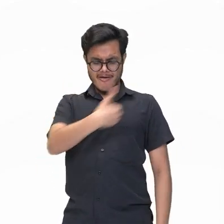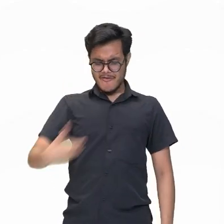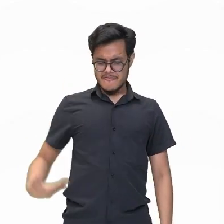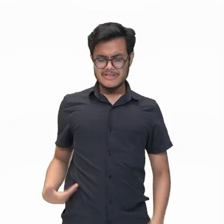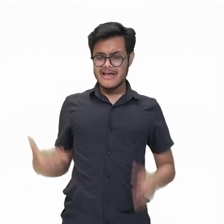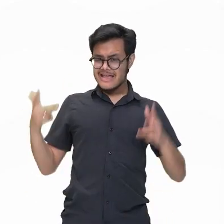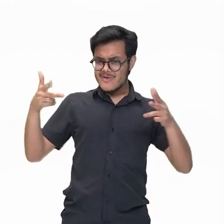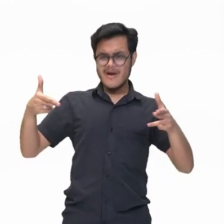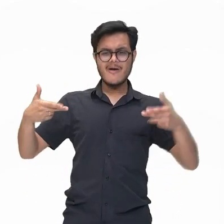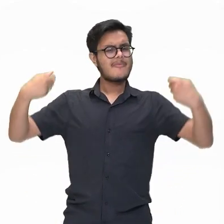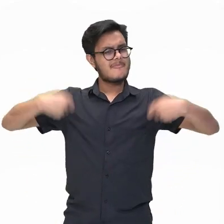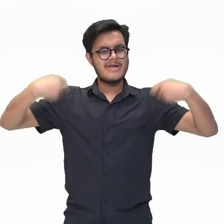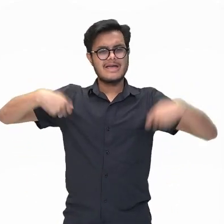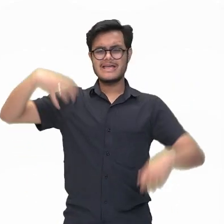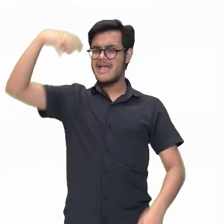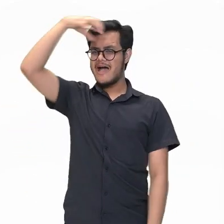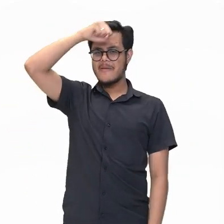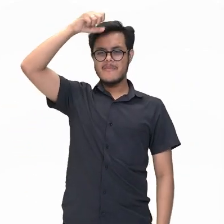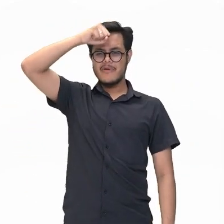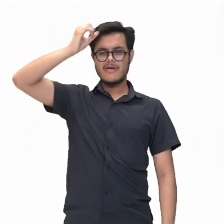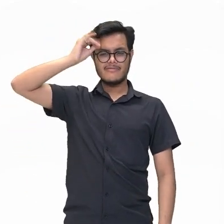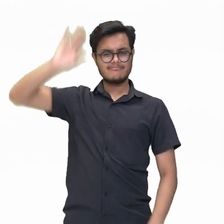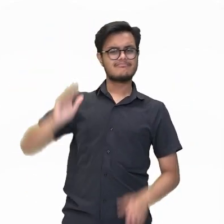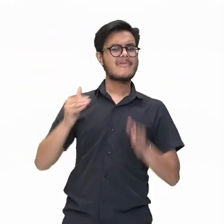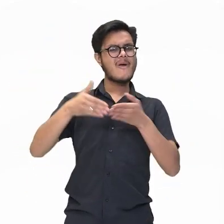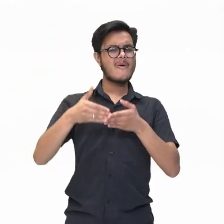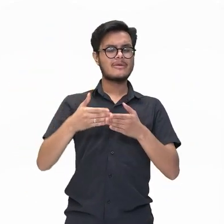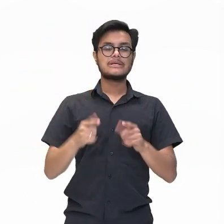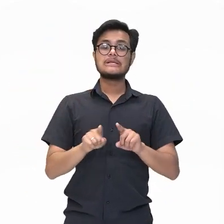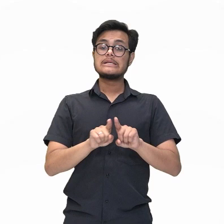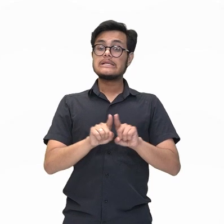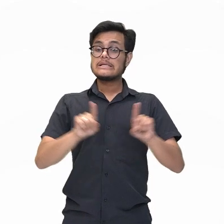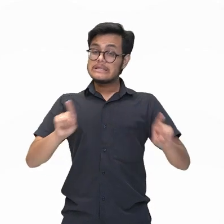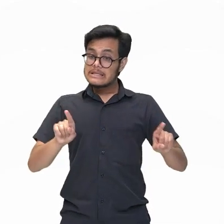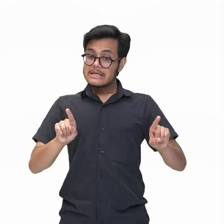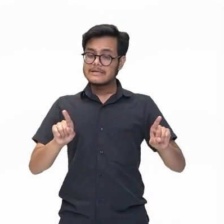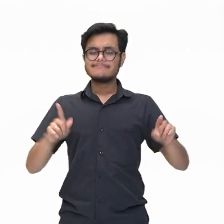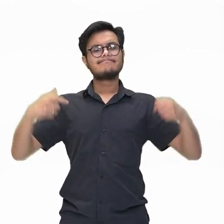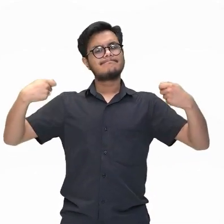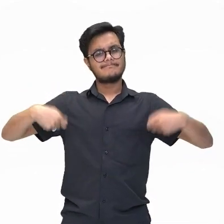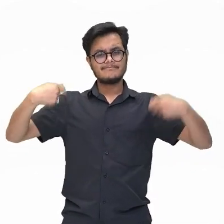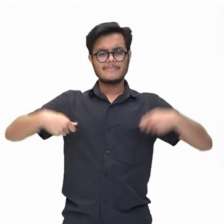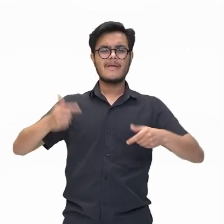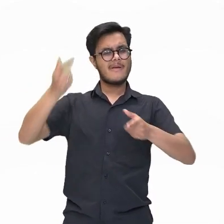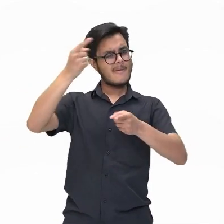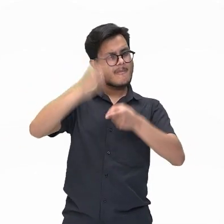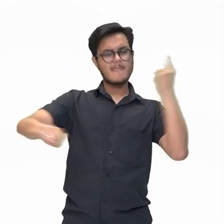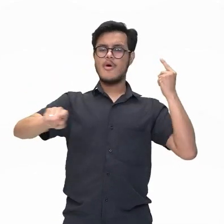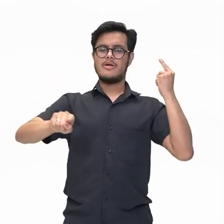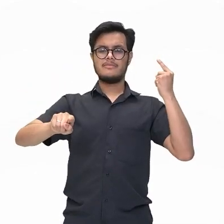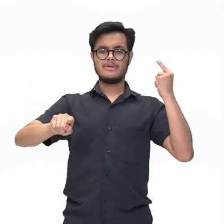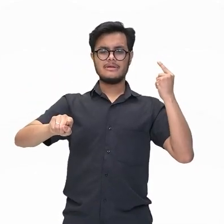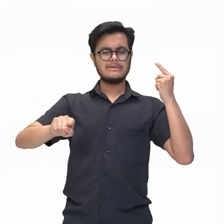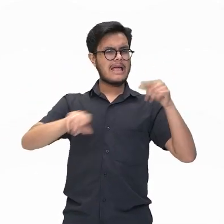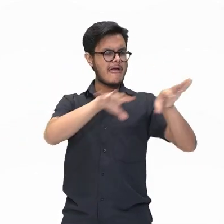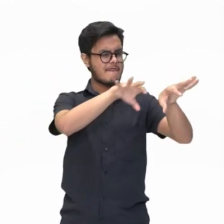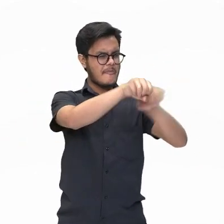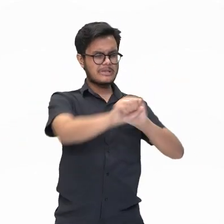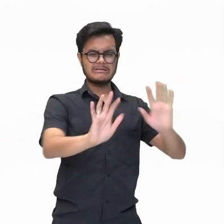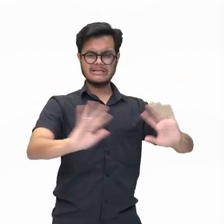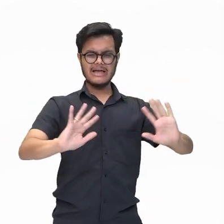também exige conhecimento especializado. Portanto, deveria ser proibido que pessoas que não têm